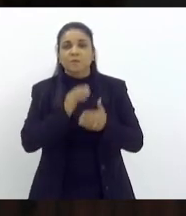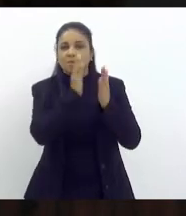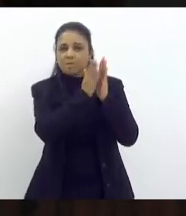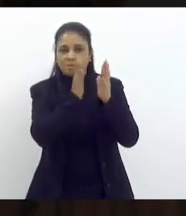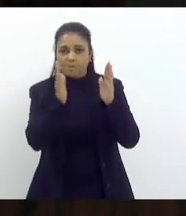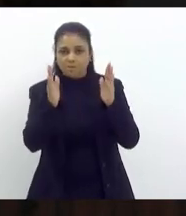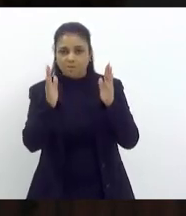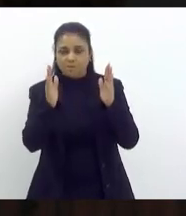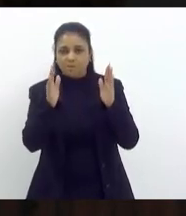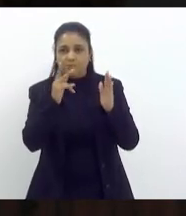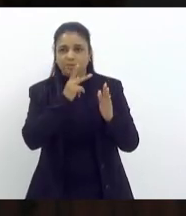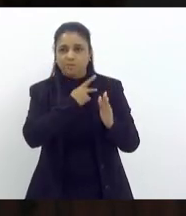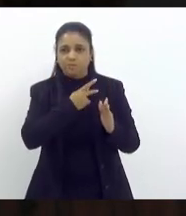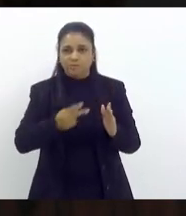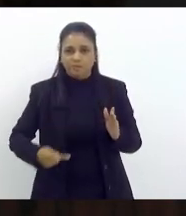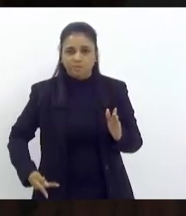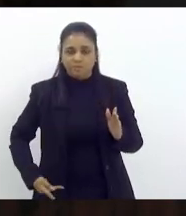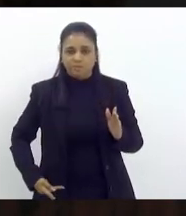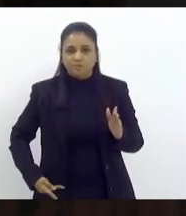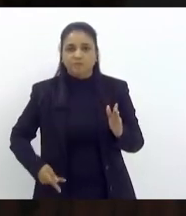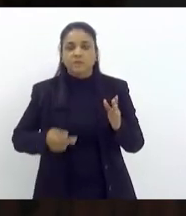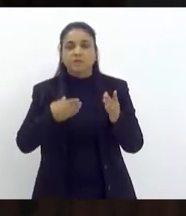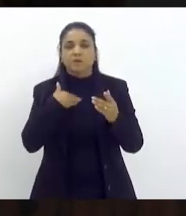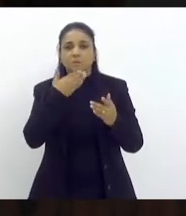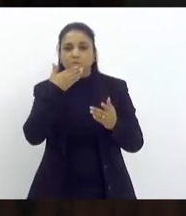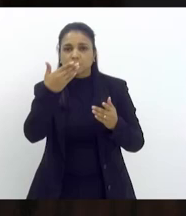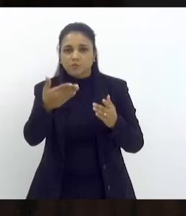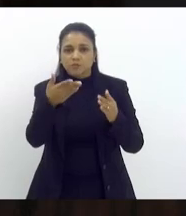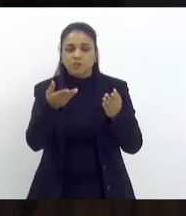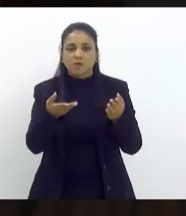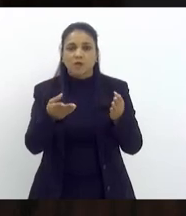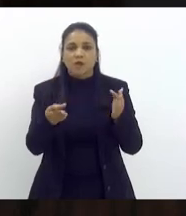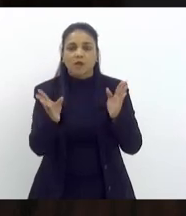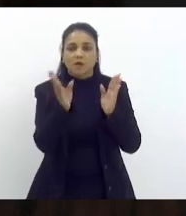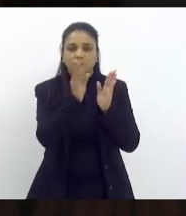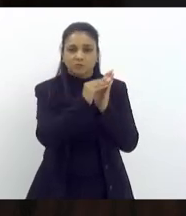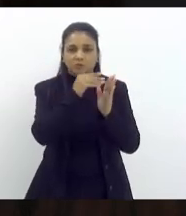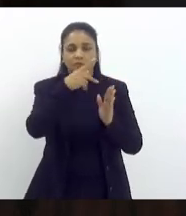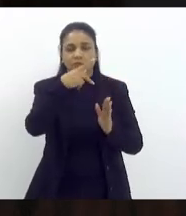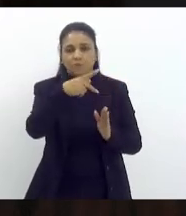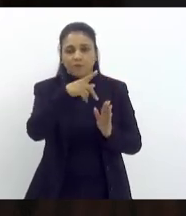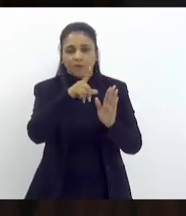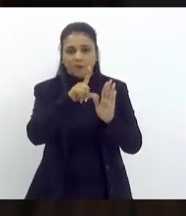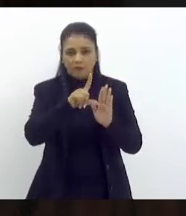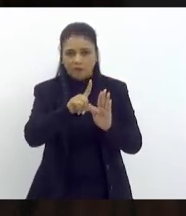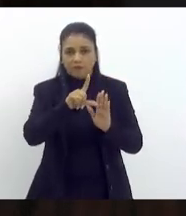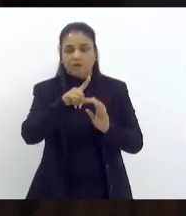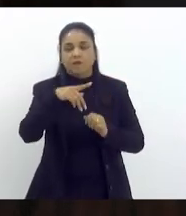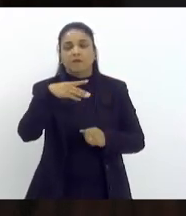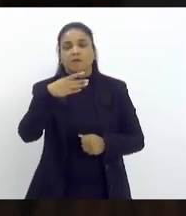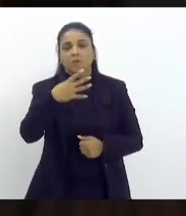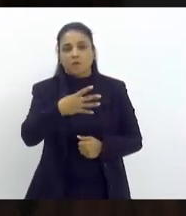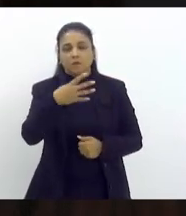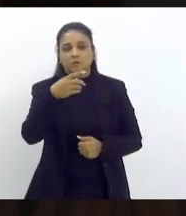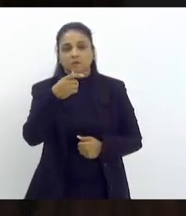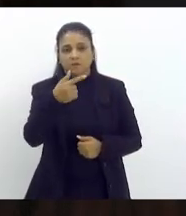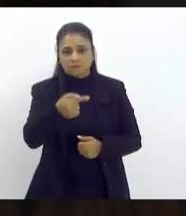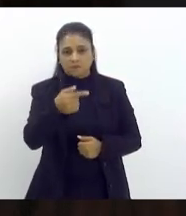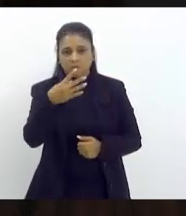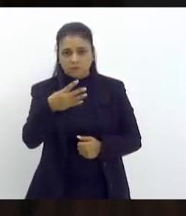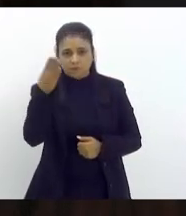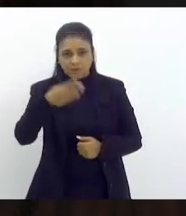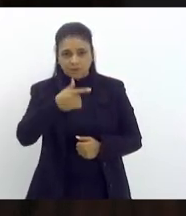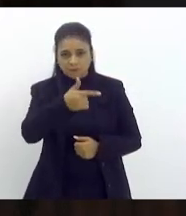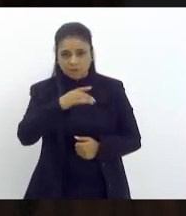já é pedindo a inclusão da hora do dia do pl 473 Deputado Luiz Paulo Souza que a prova mas como